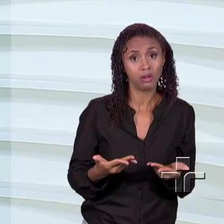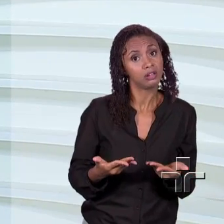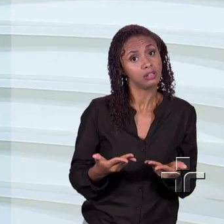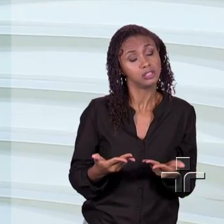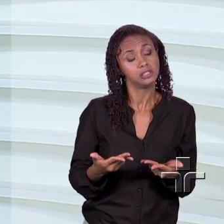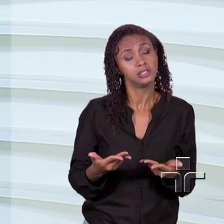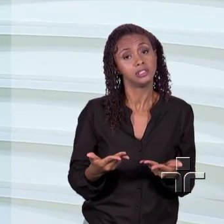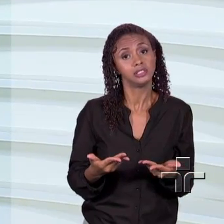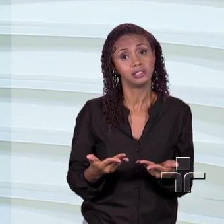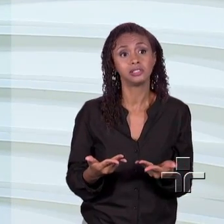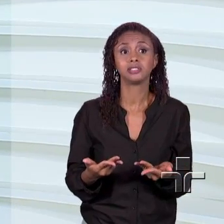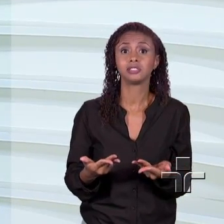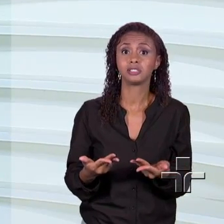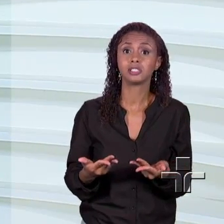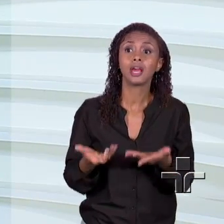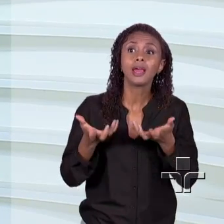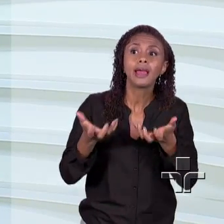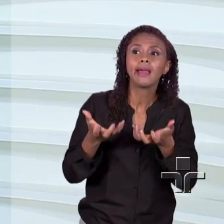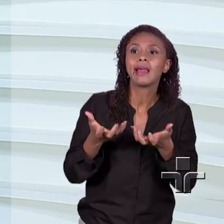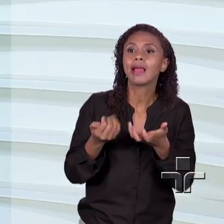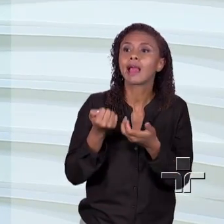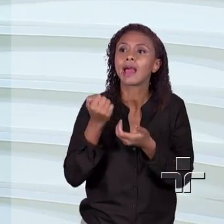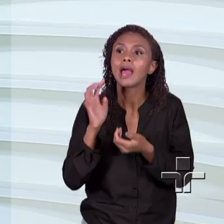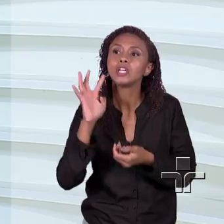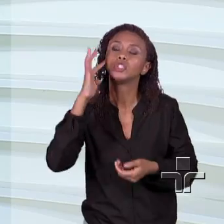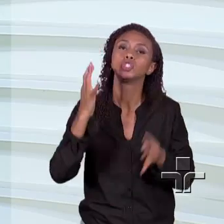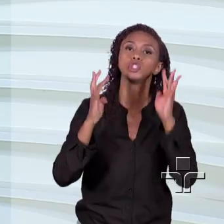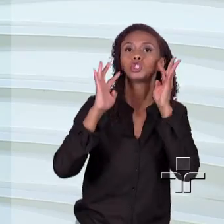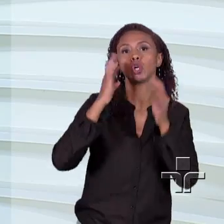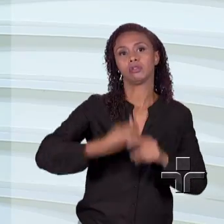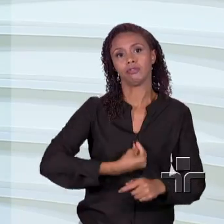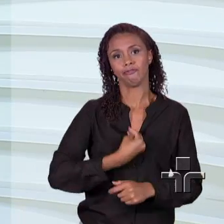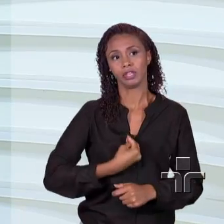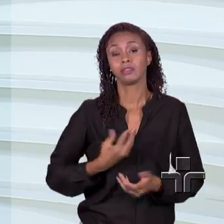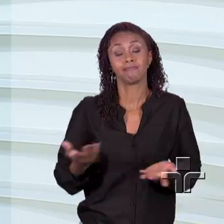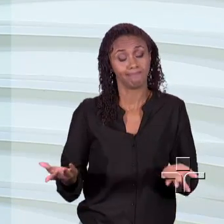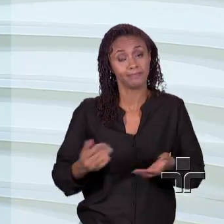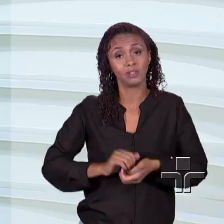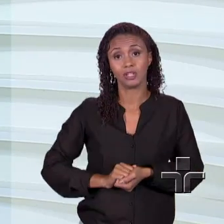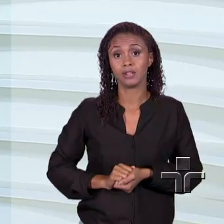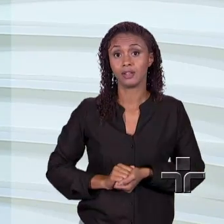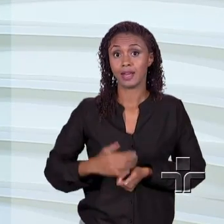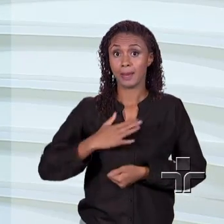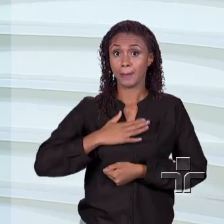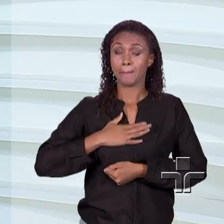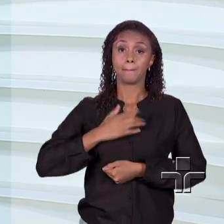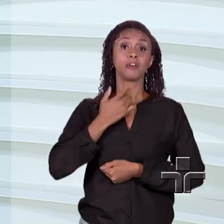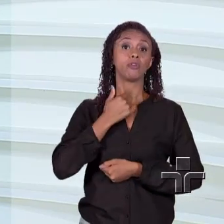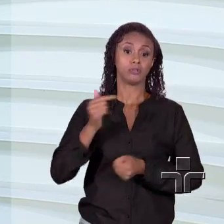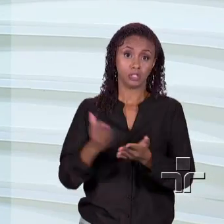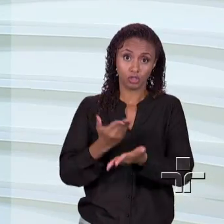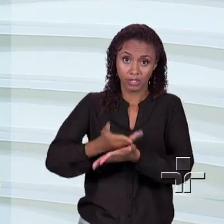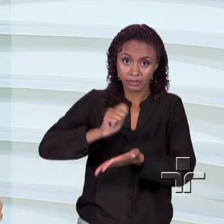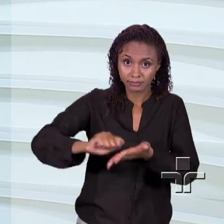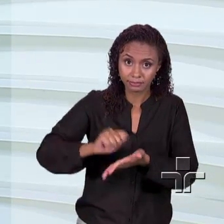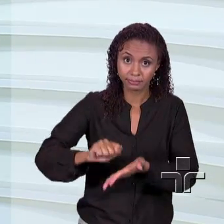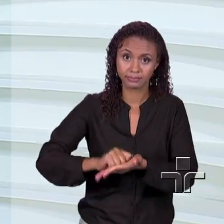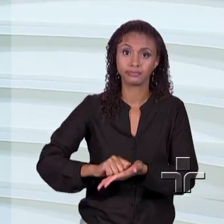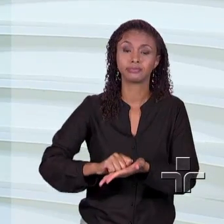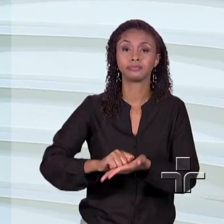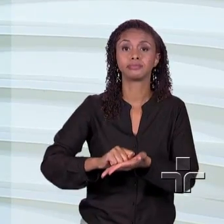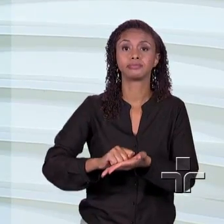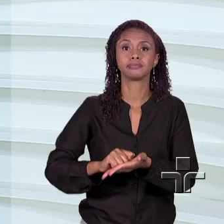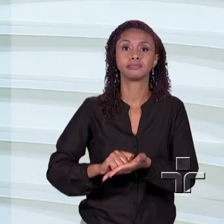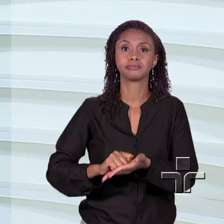querem encontrar caminhos e soluções. Então, essa é a minha intenção de fazer o livro, a intenção do trabalho